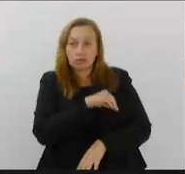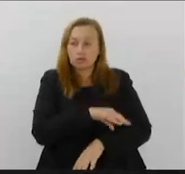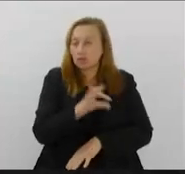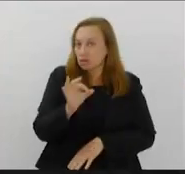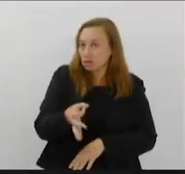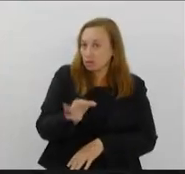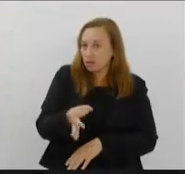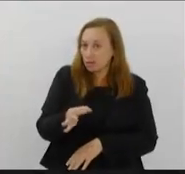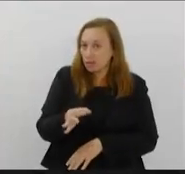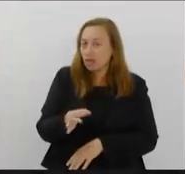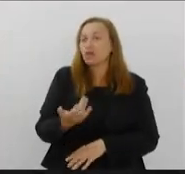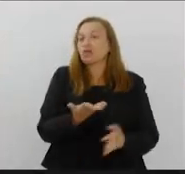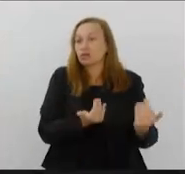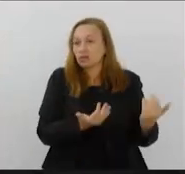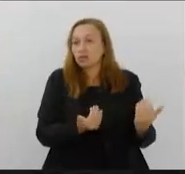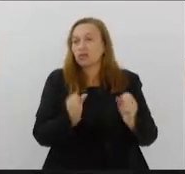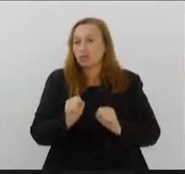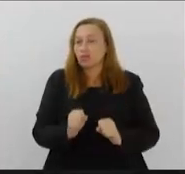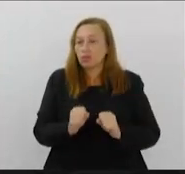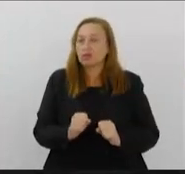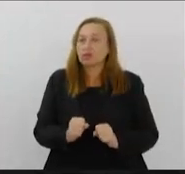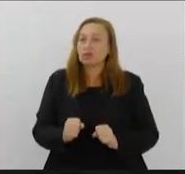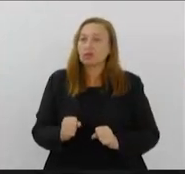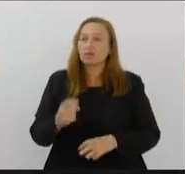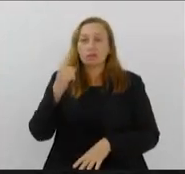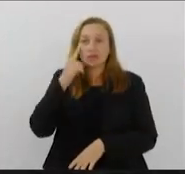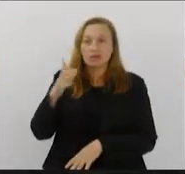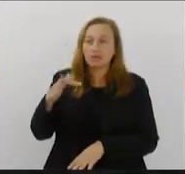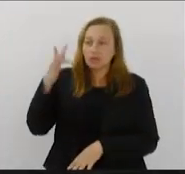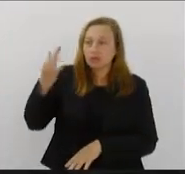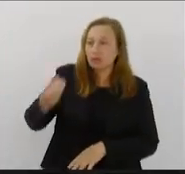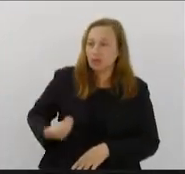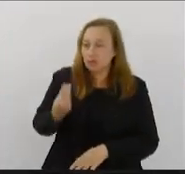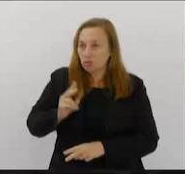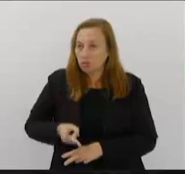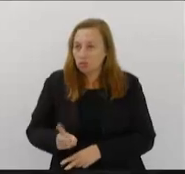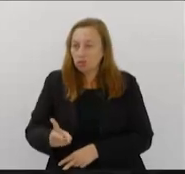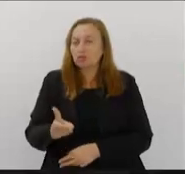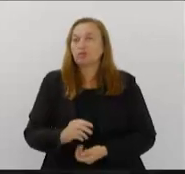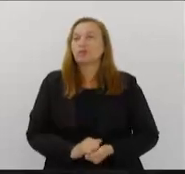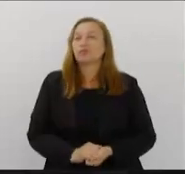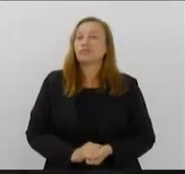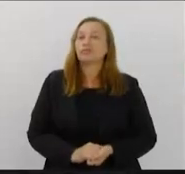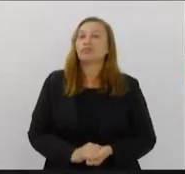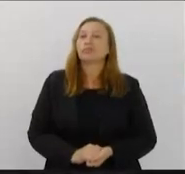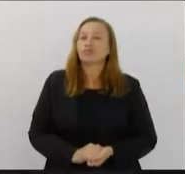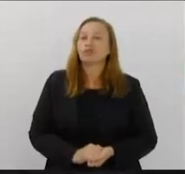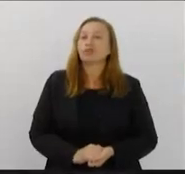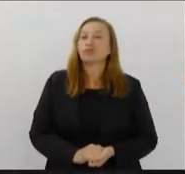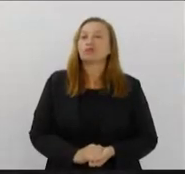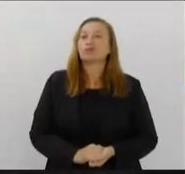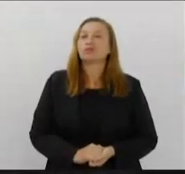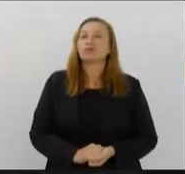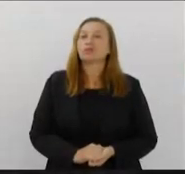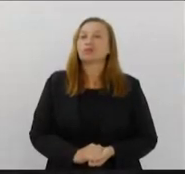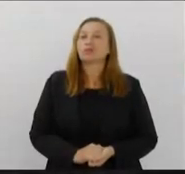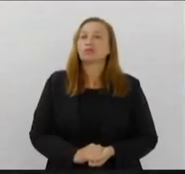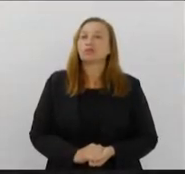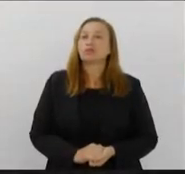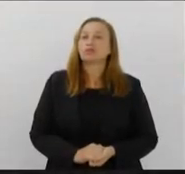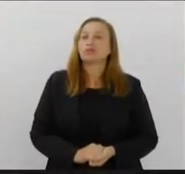que essa juventude possa ter perspectiva de continuidade da sua produtividade